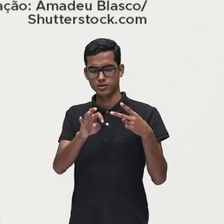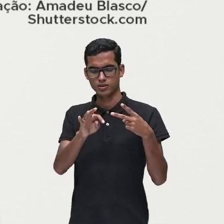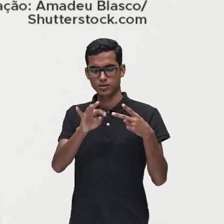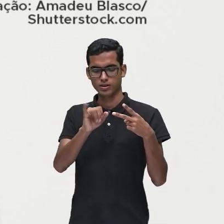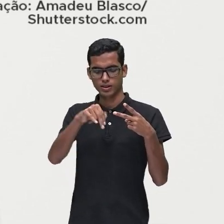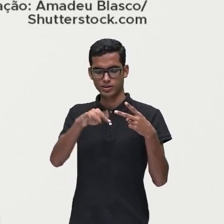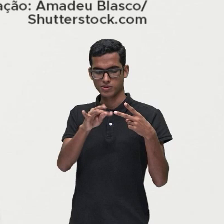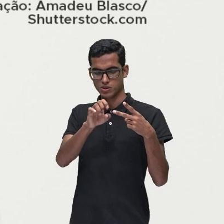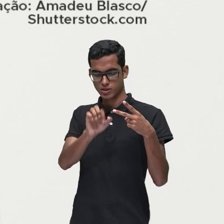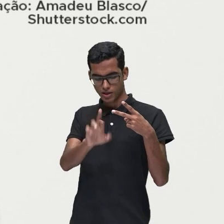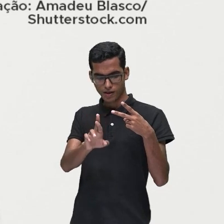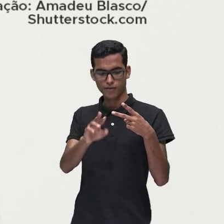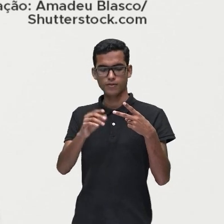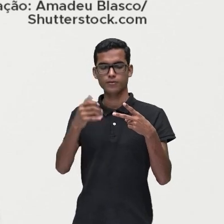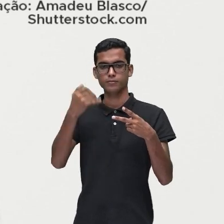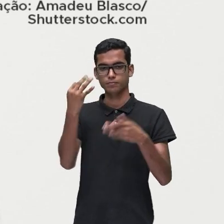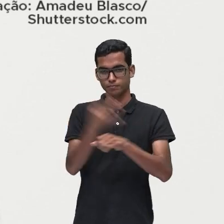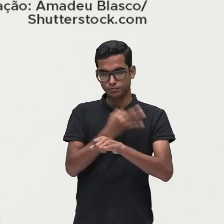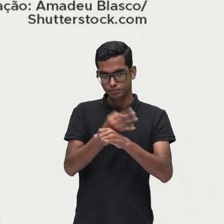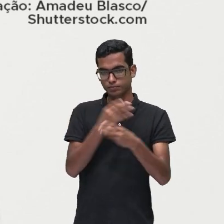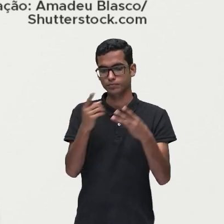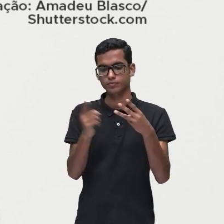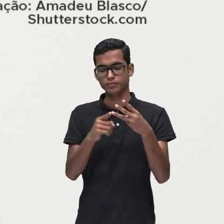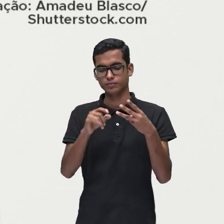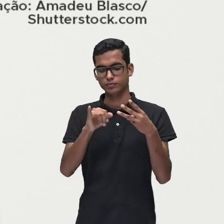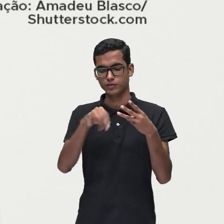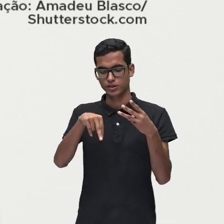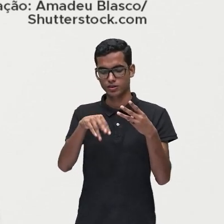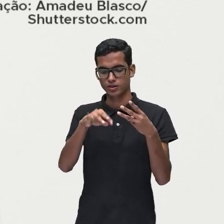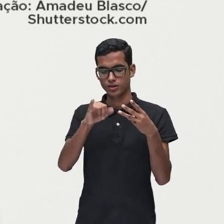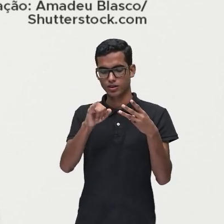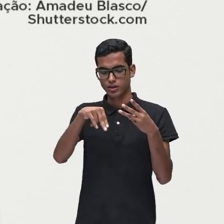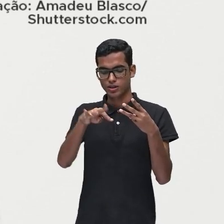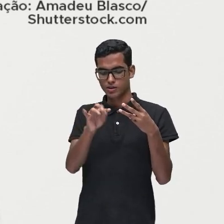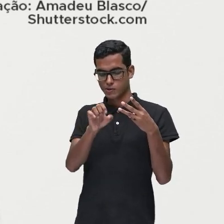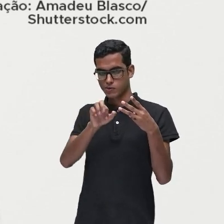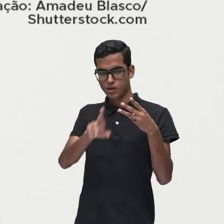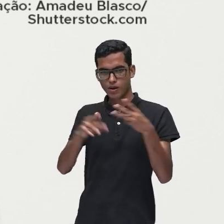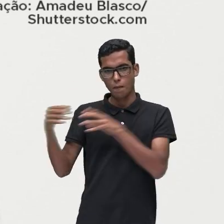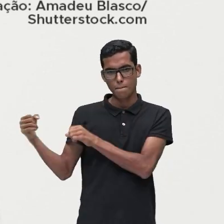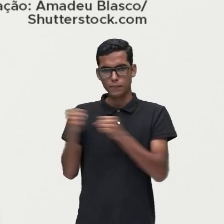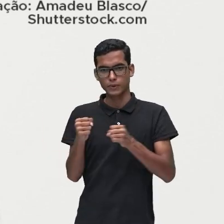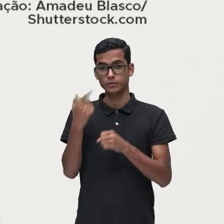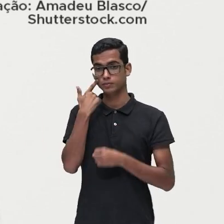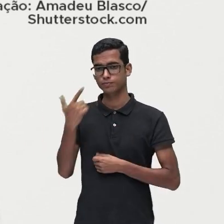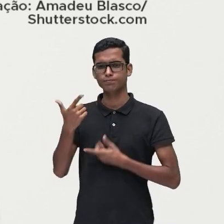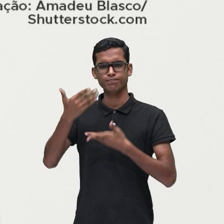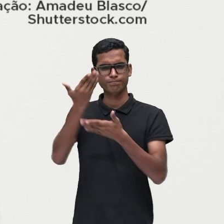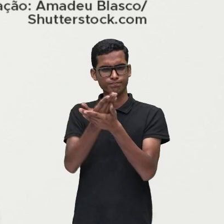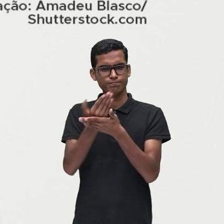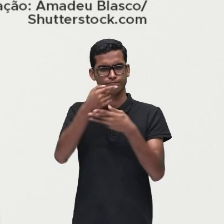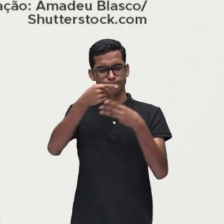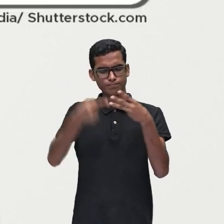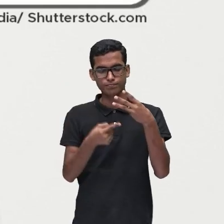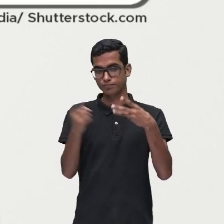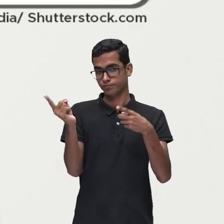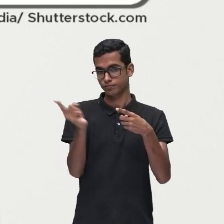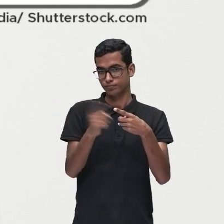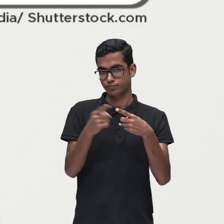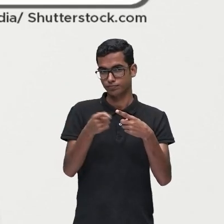ser interpotentes. Nós vamos estudar cada uma delas. Vamos às alavancas